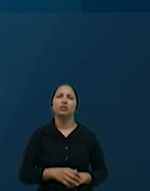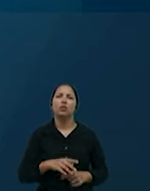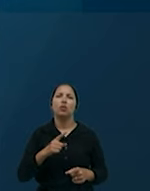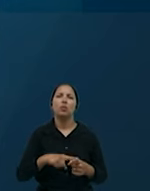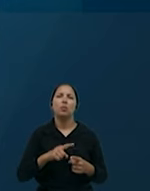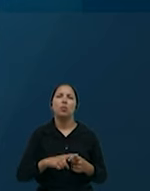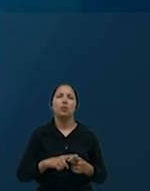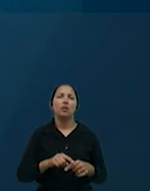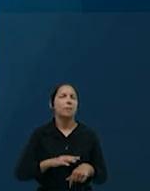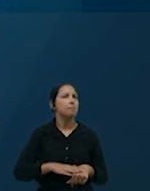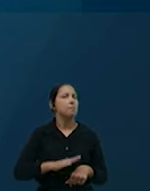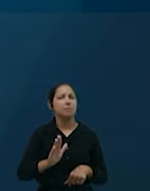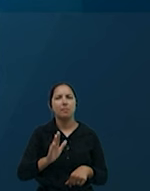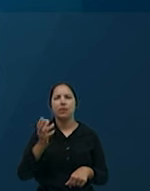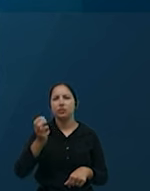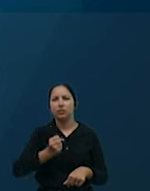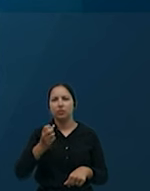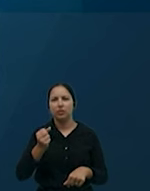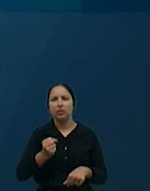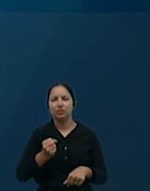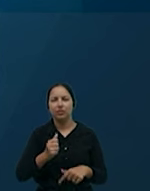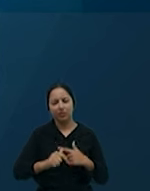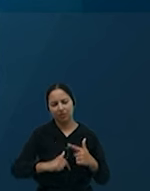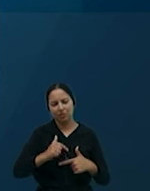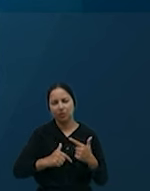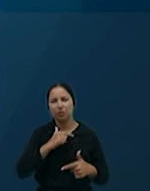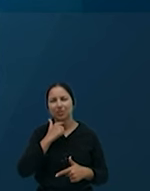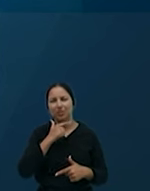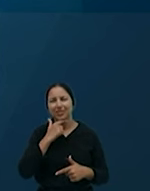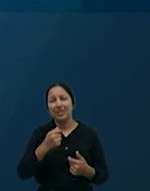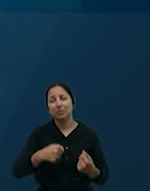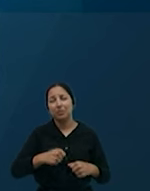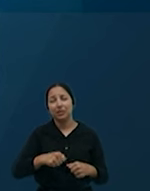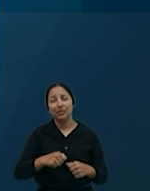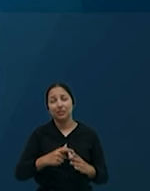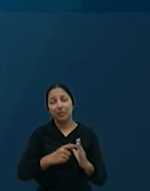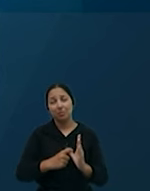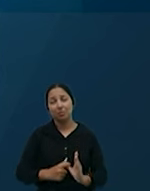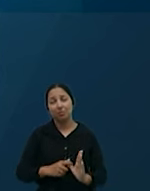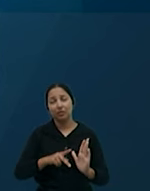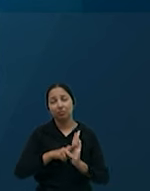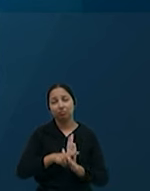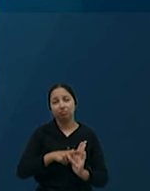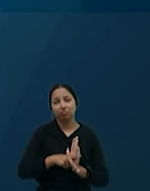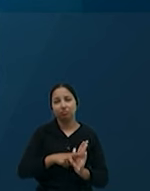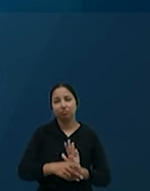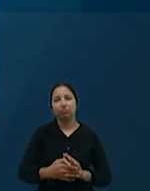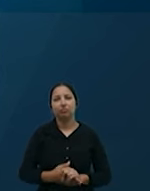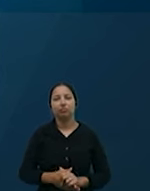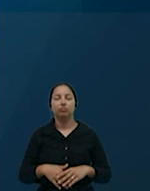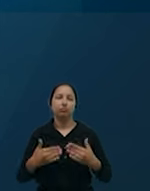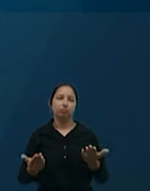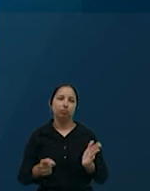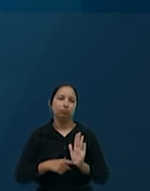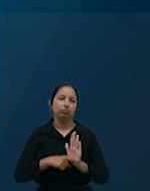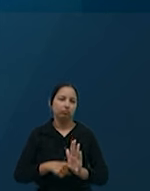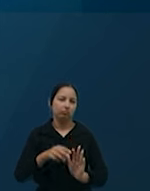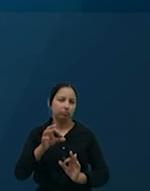perícia. Então, excelências, contribuindo para o julgamento da causa, não há